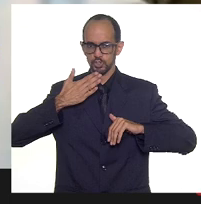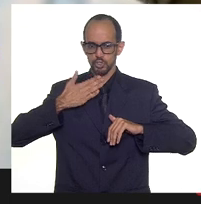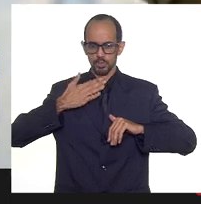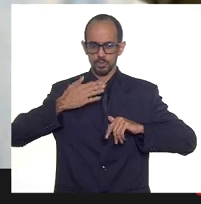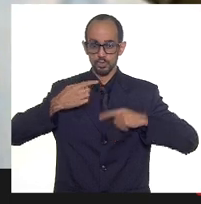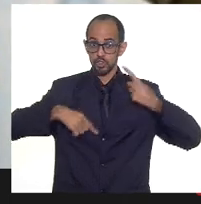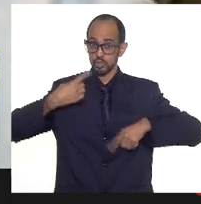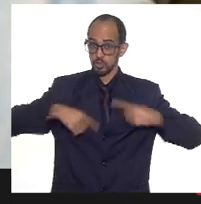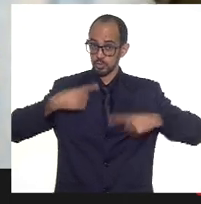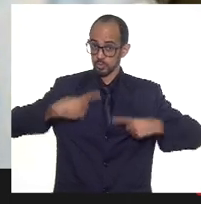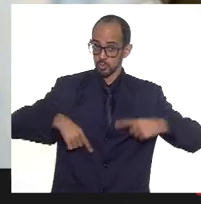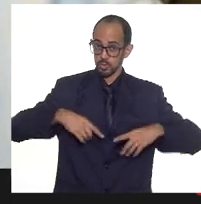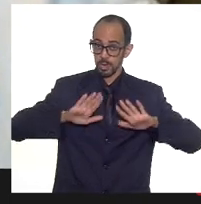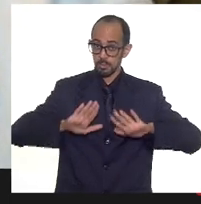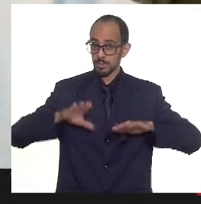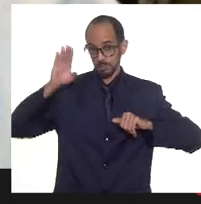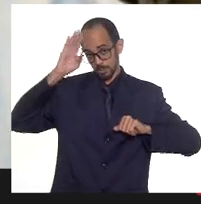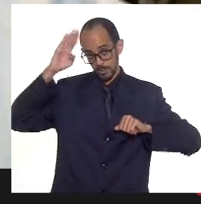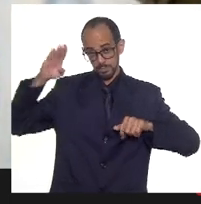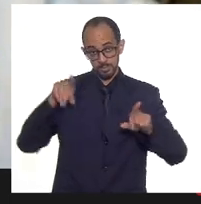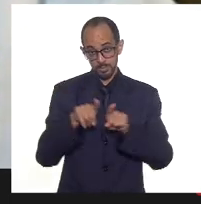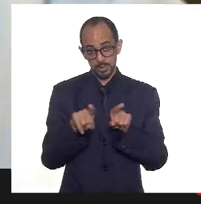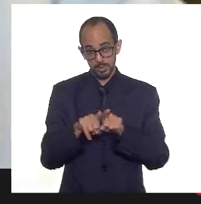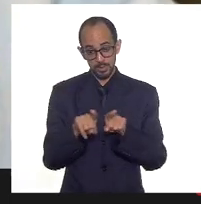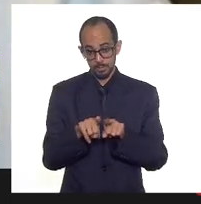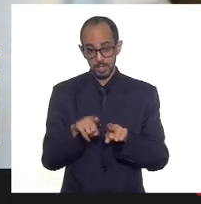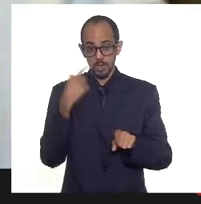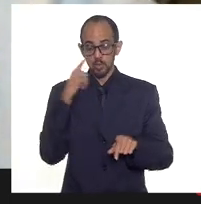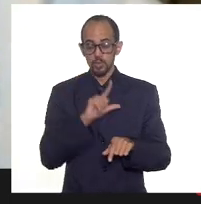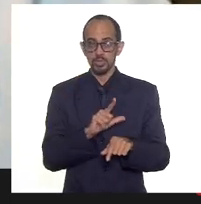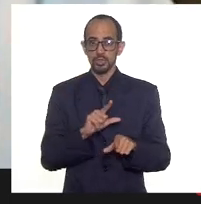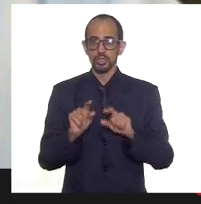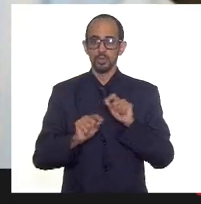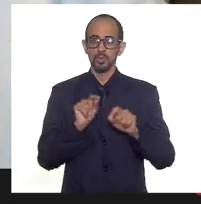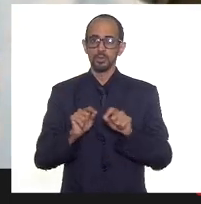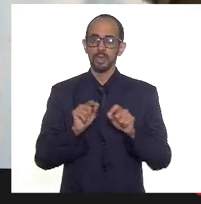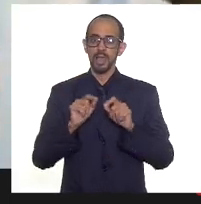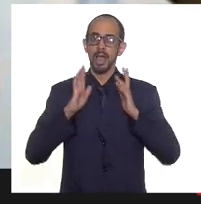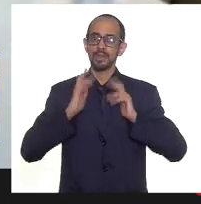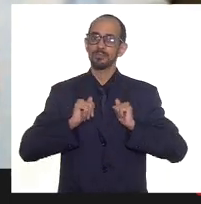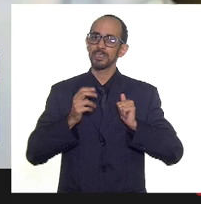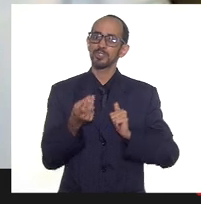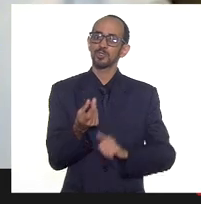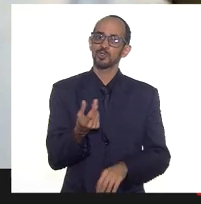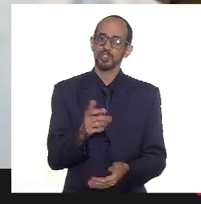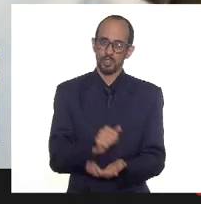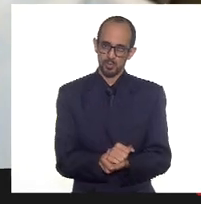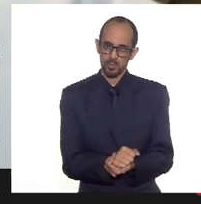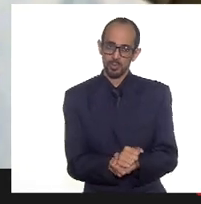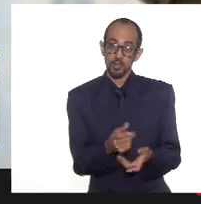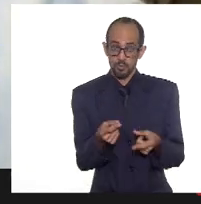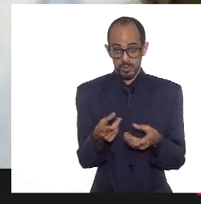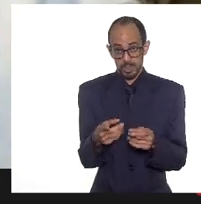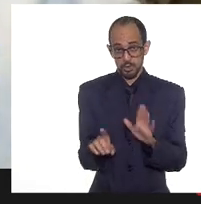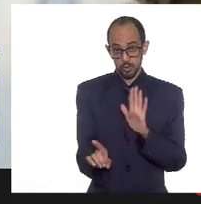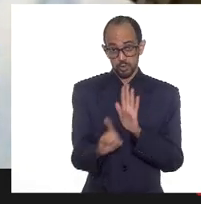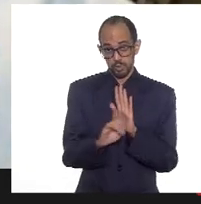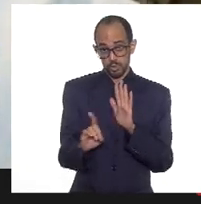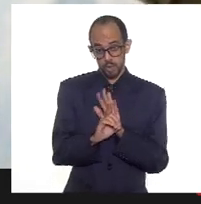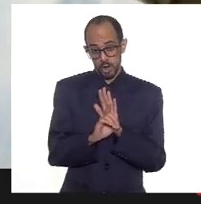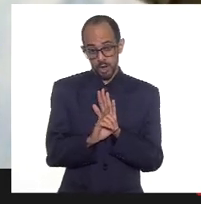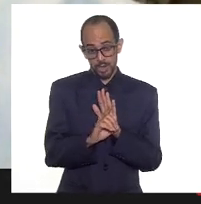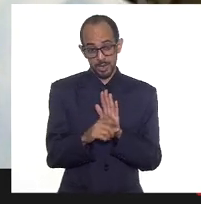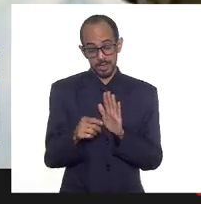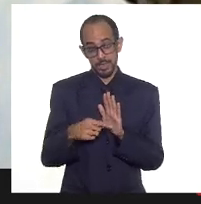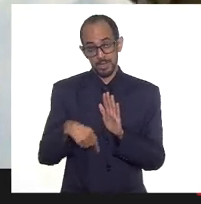concorrência, mas principalmente garantir a lavagem de dinheiro. E o traficante se auto-intitula também